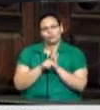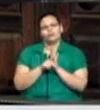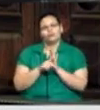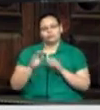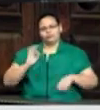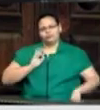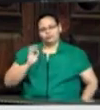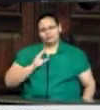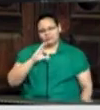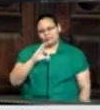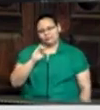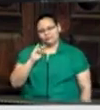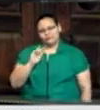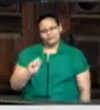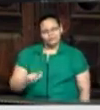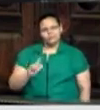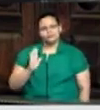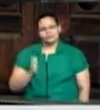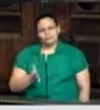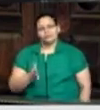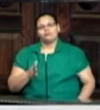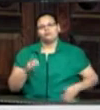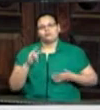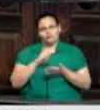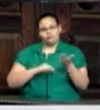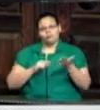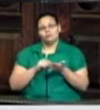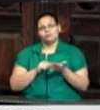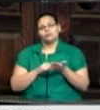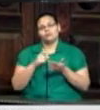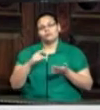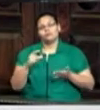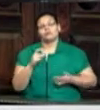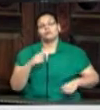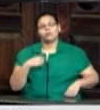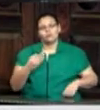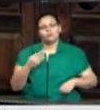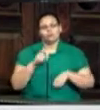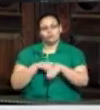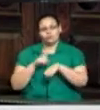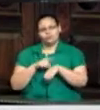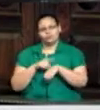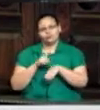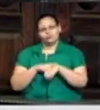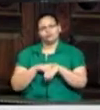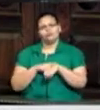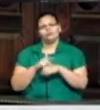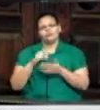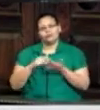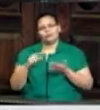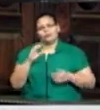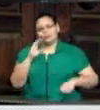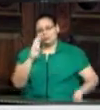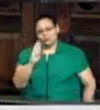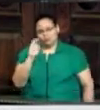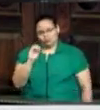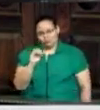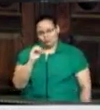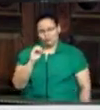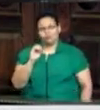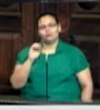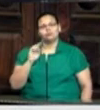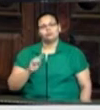a própria Polícia Civil já fez um protocolo para que no momento da realização do registro de ocorrência,